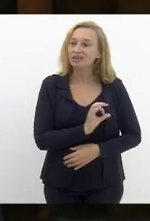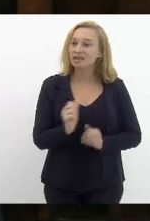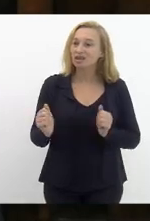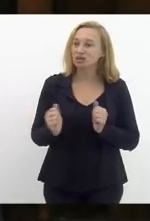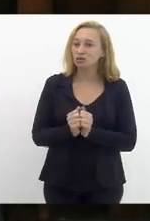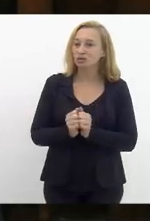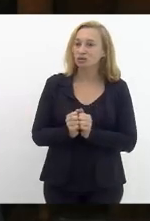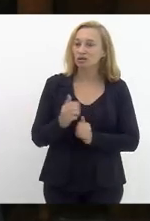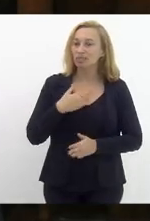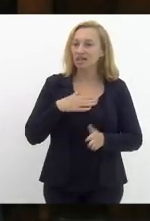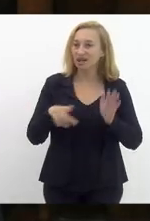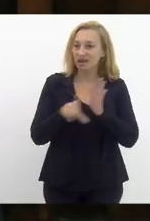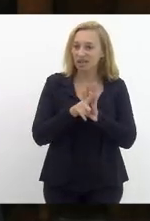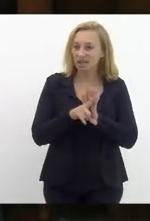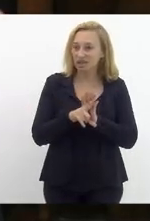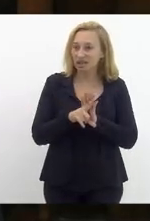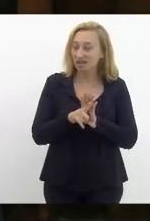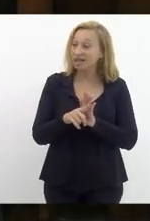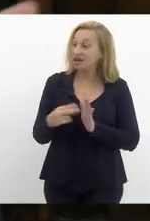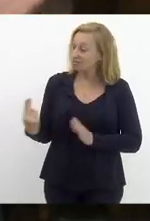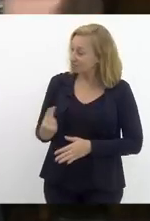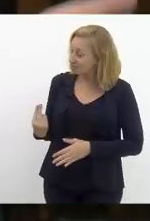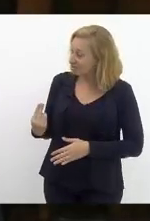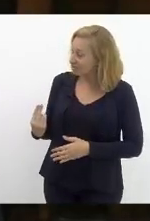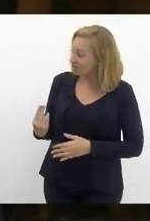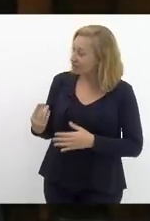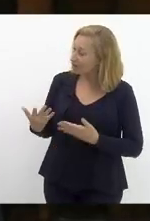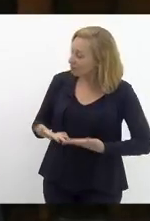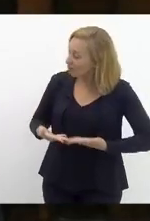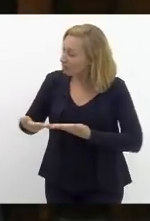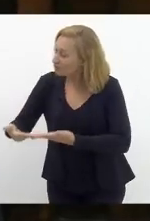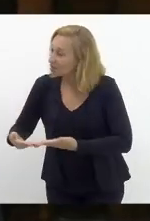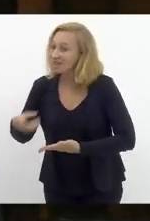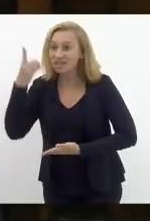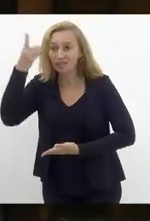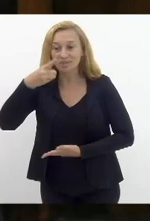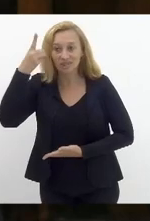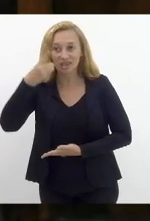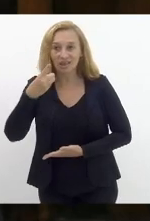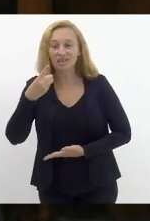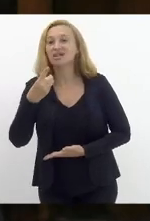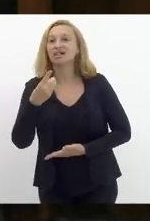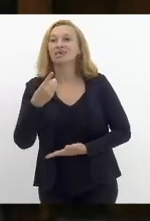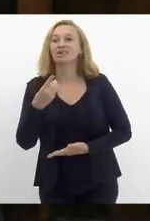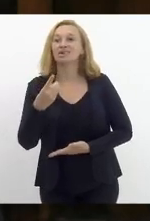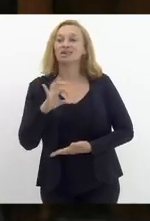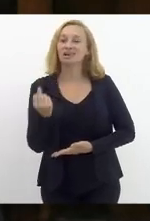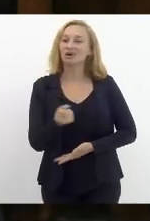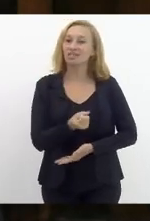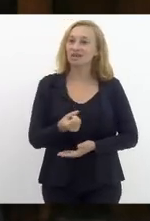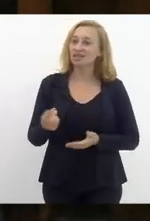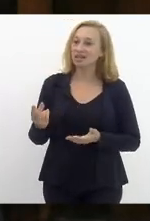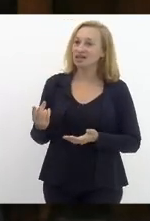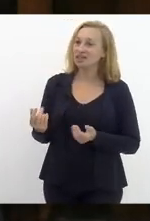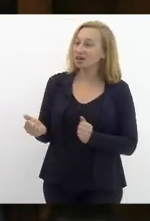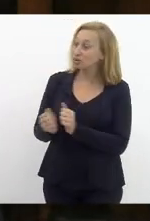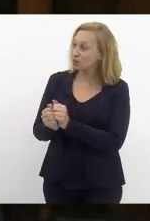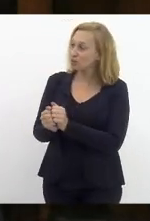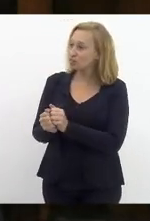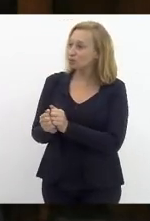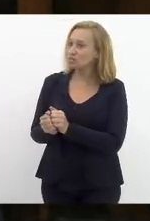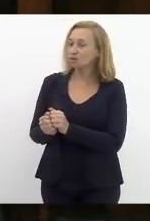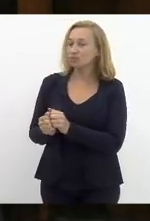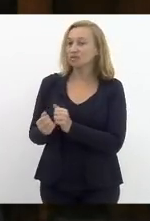eu, desde já, fico muito honrado com o convite da deputada Marta Rocha de me tornar coautor da lei dela. O nosso trabalho vai